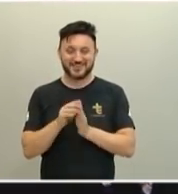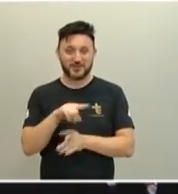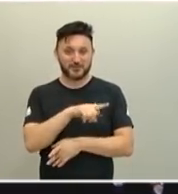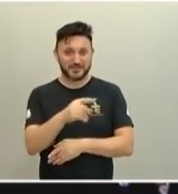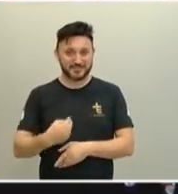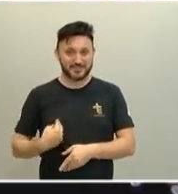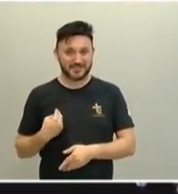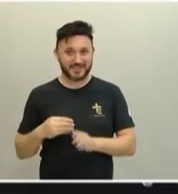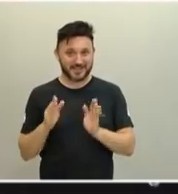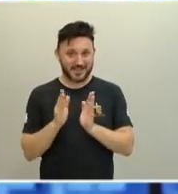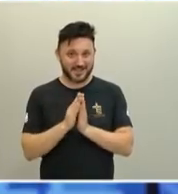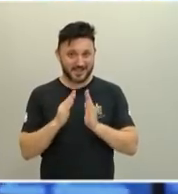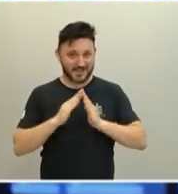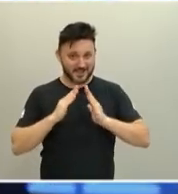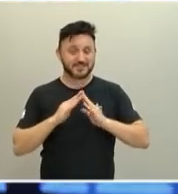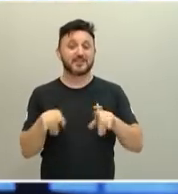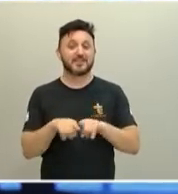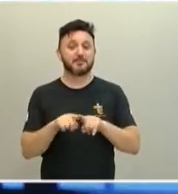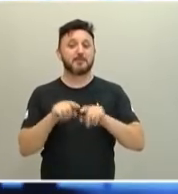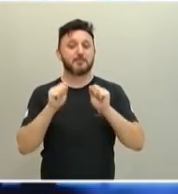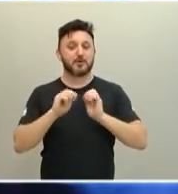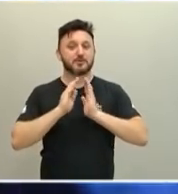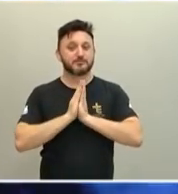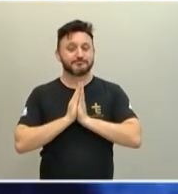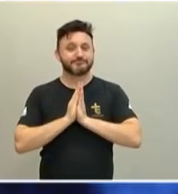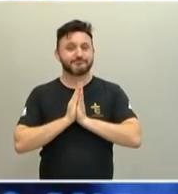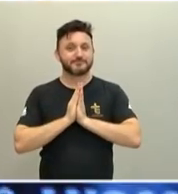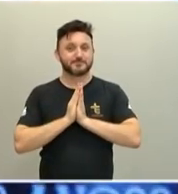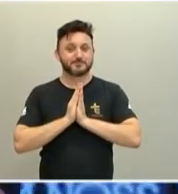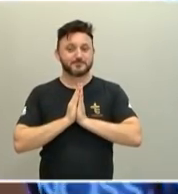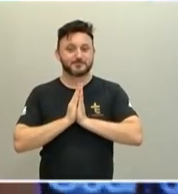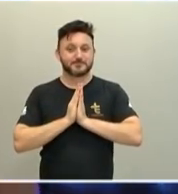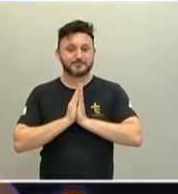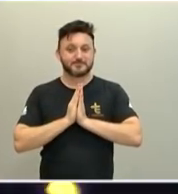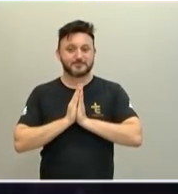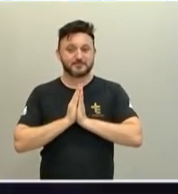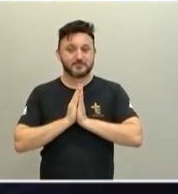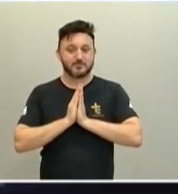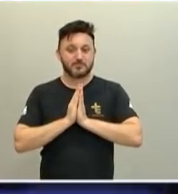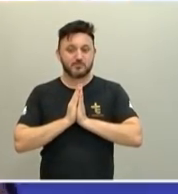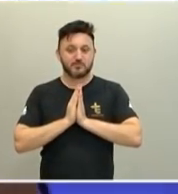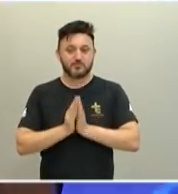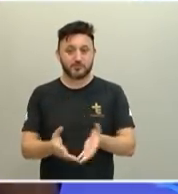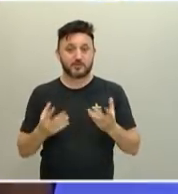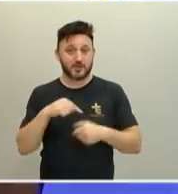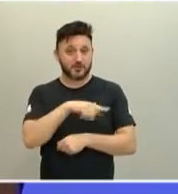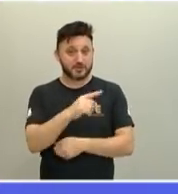faz esse movimento comigo aqui. Por favor, junta as mãozinhas. Eu quero que você